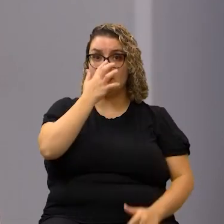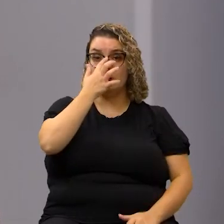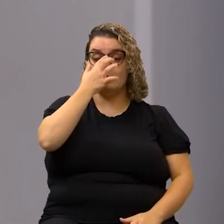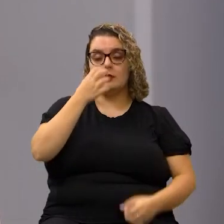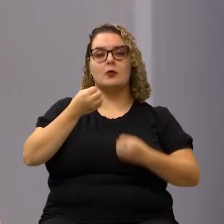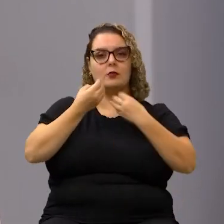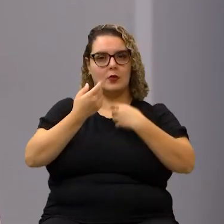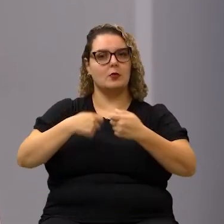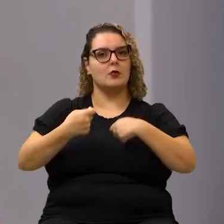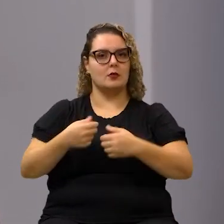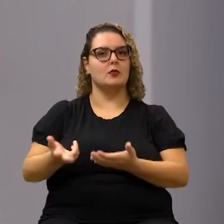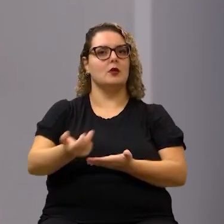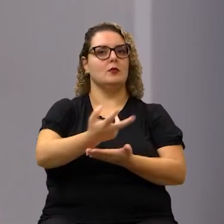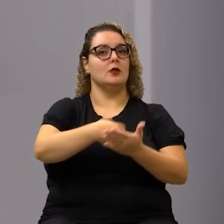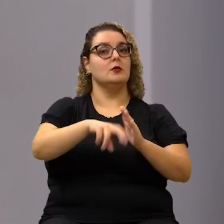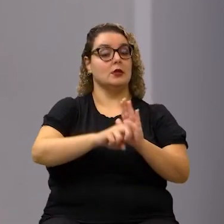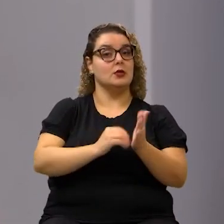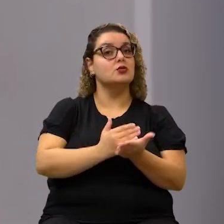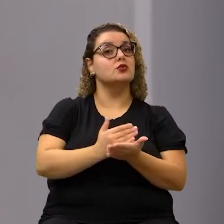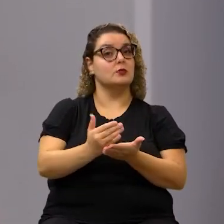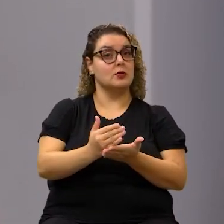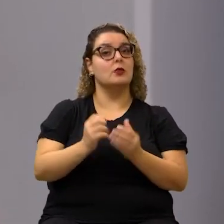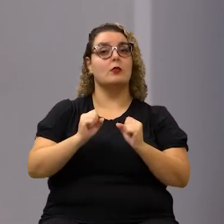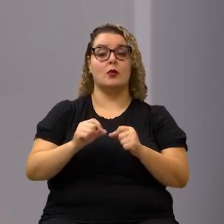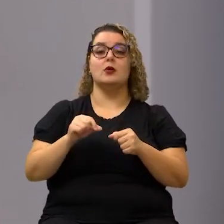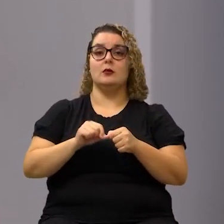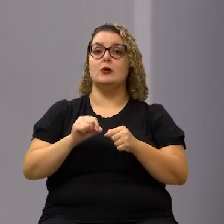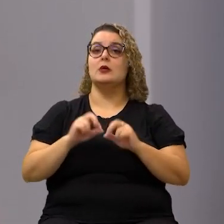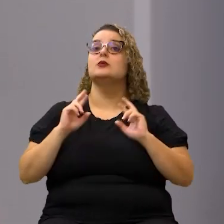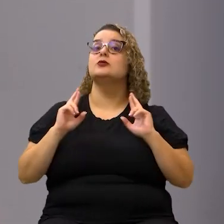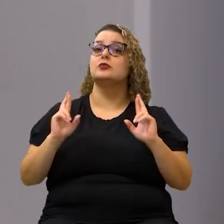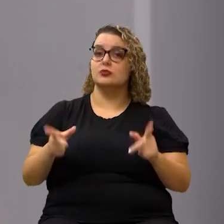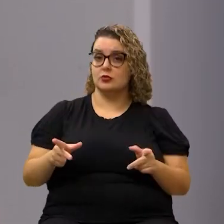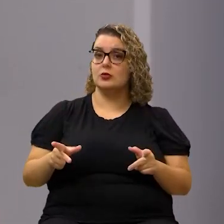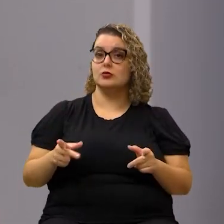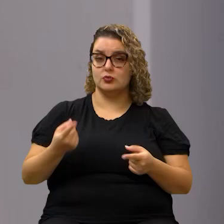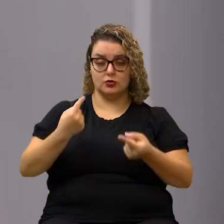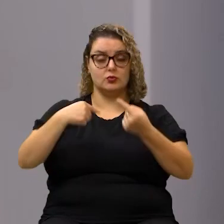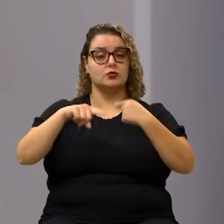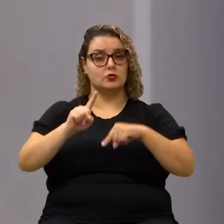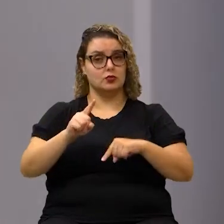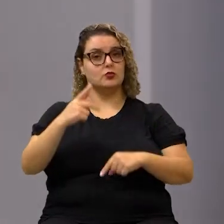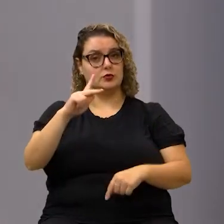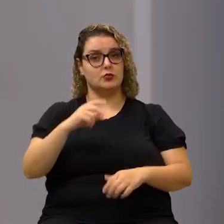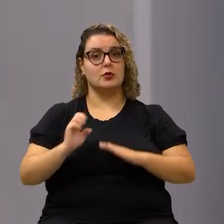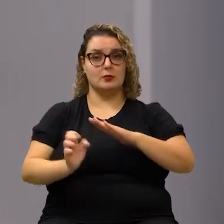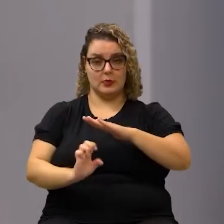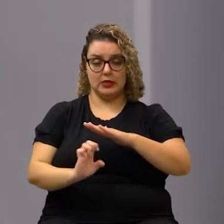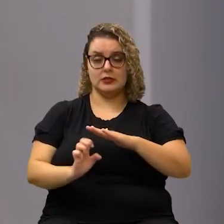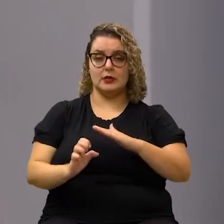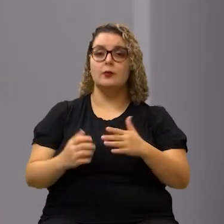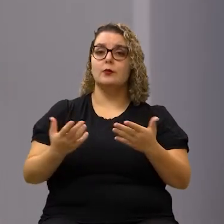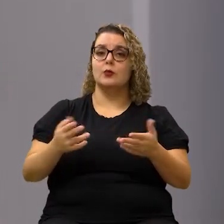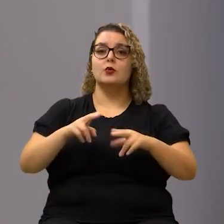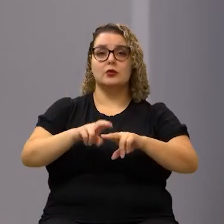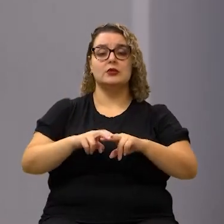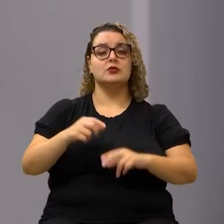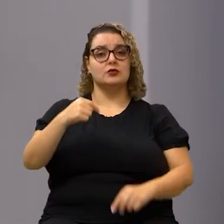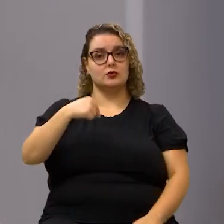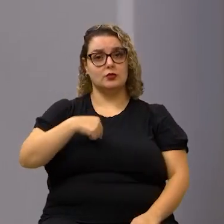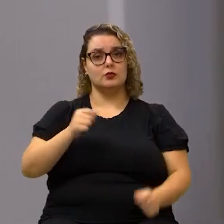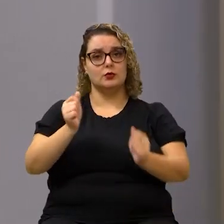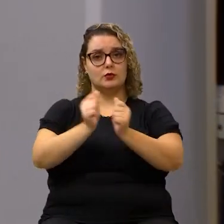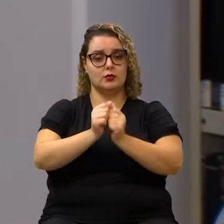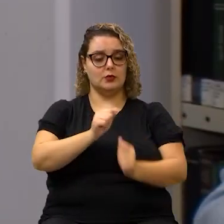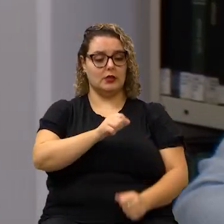boa administração tributária desde o início pode fazer diferença no sucesso do seu negócio. Por isso, eu estou aqui com